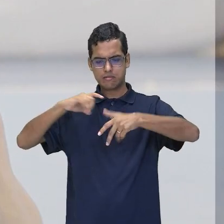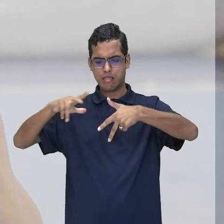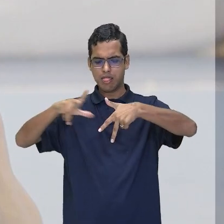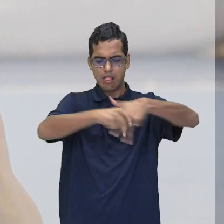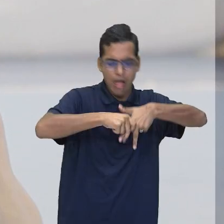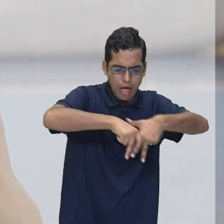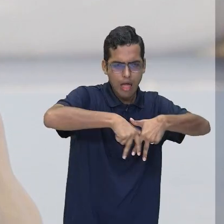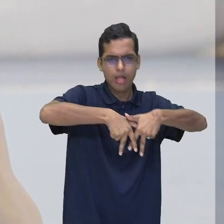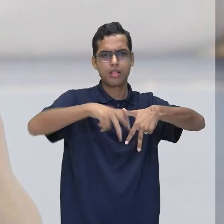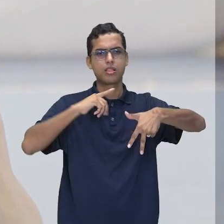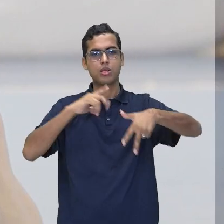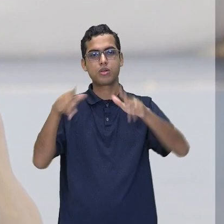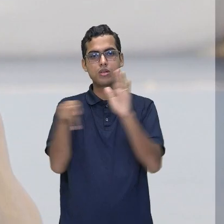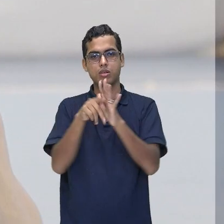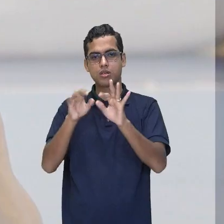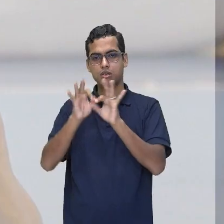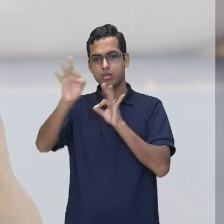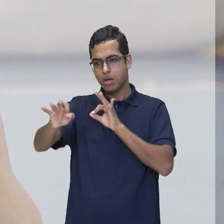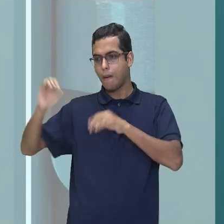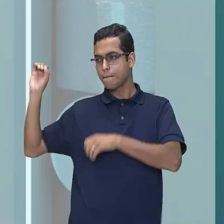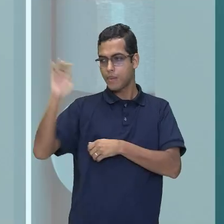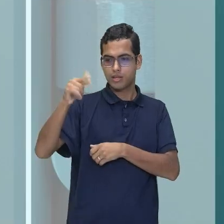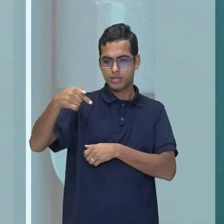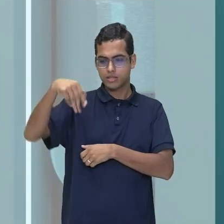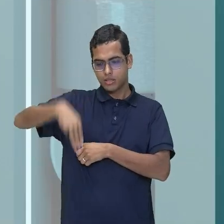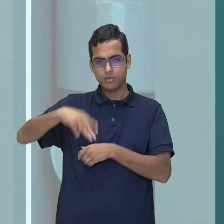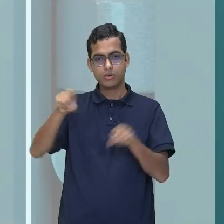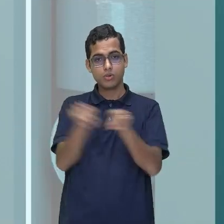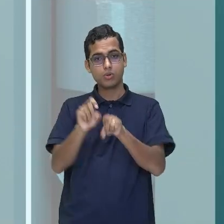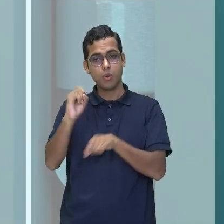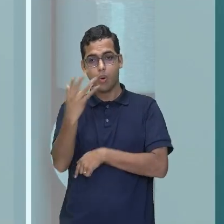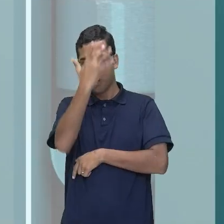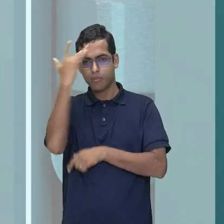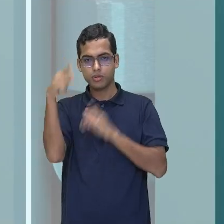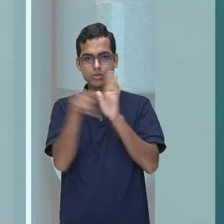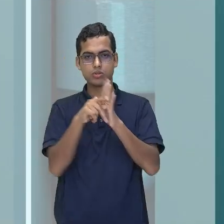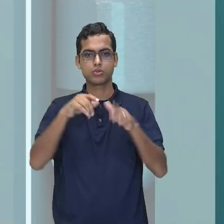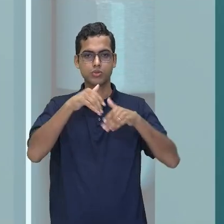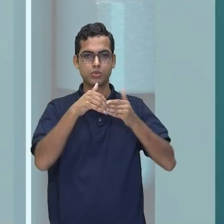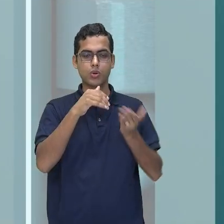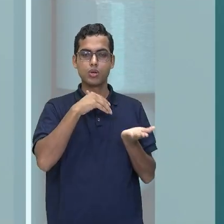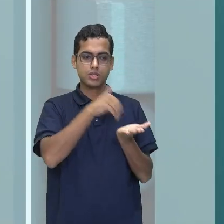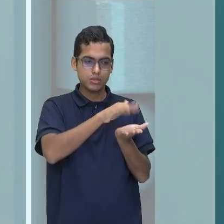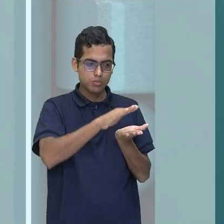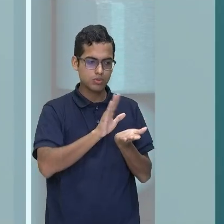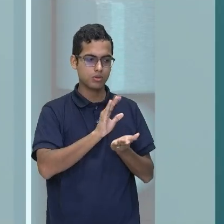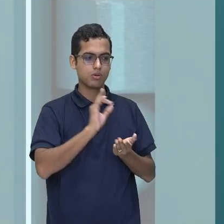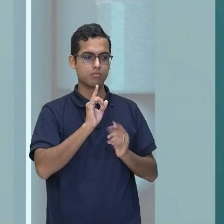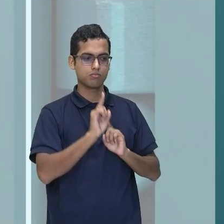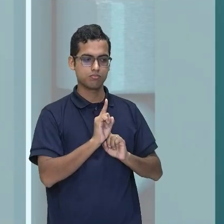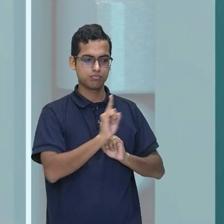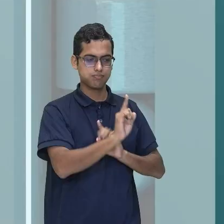ou exclusões temporárias do jogador. Muito bem, então aí nós tivemos